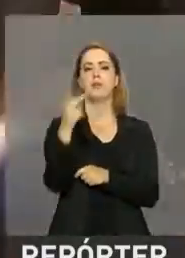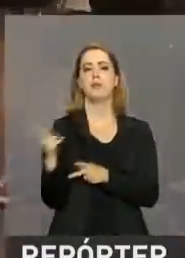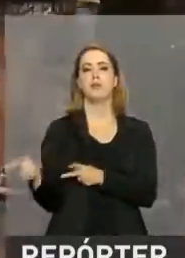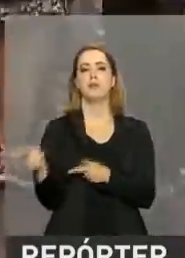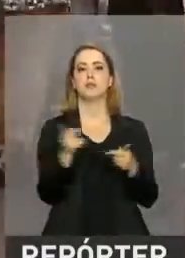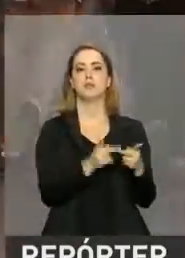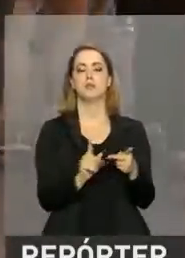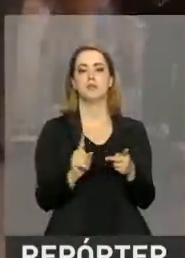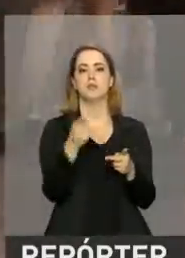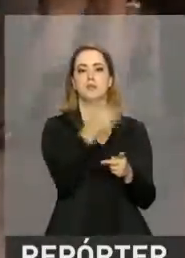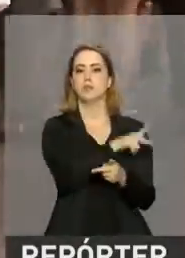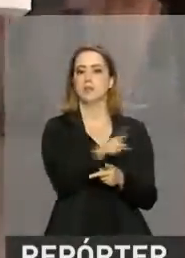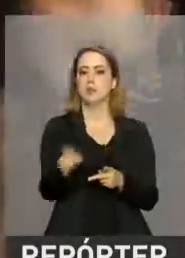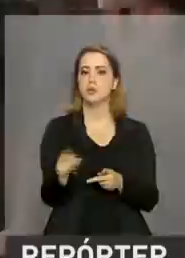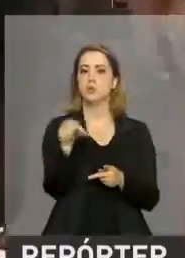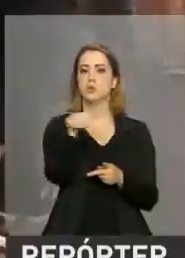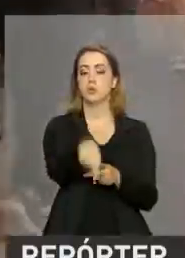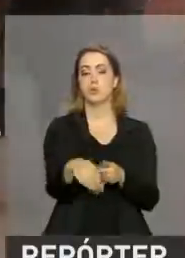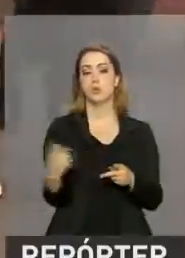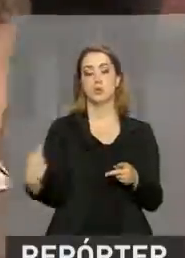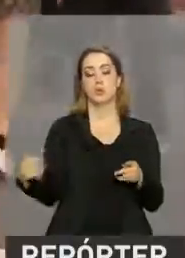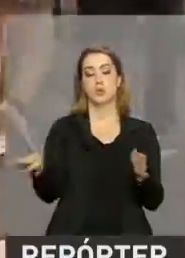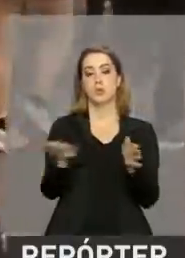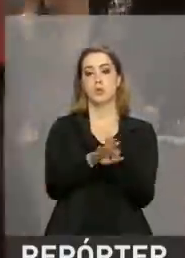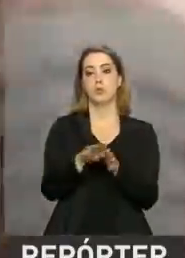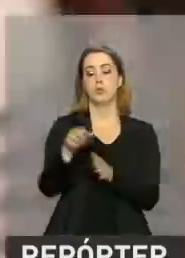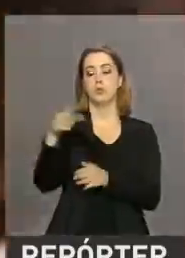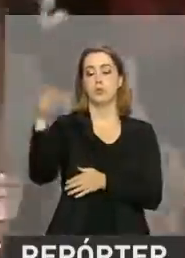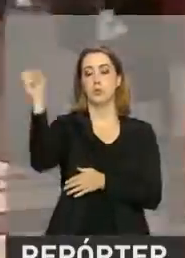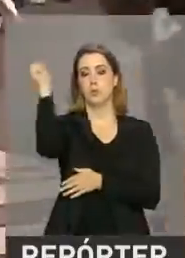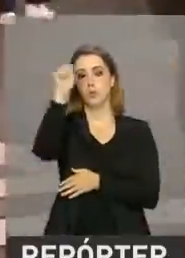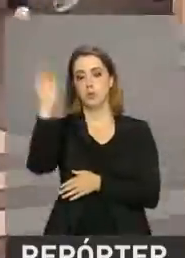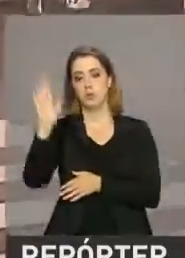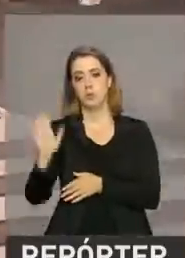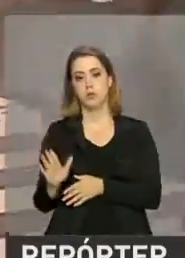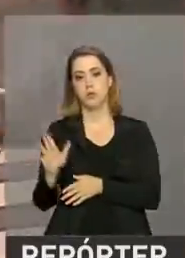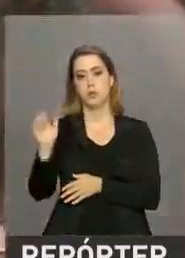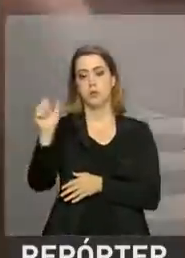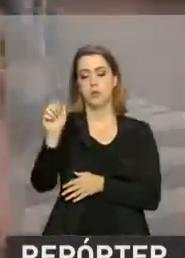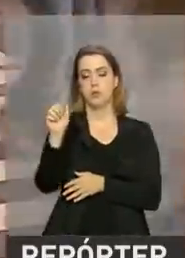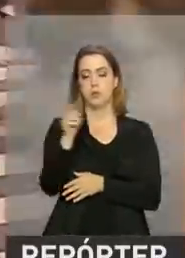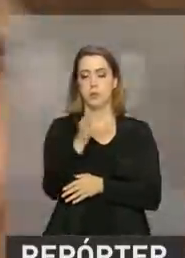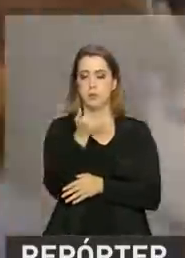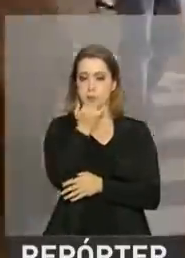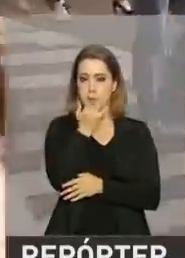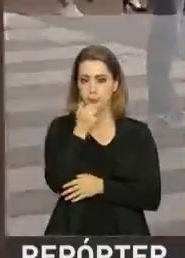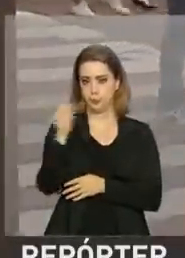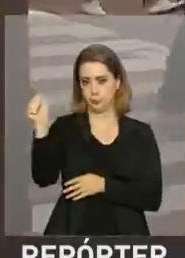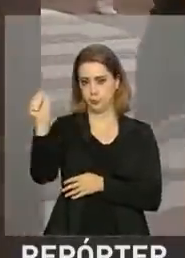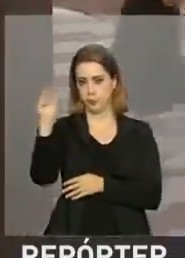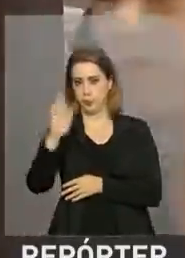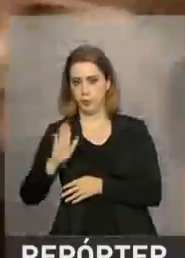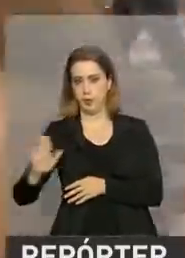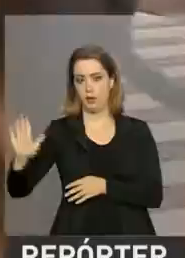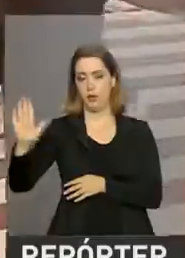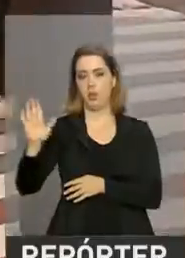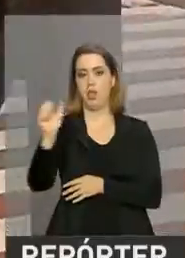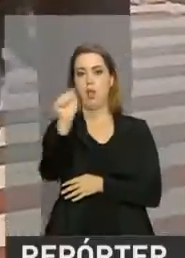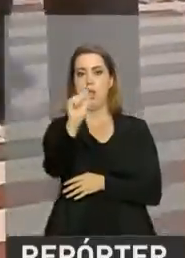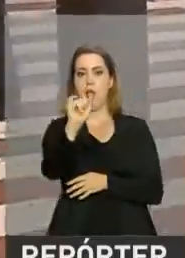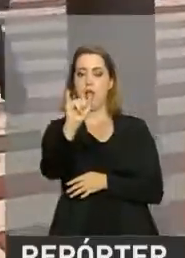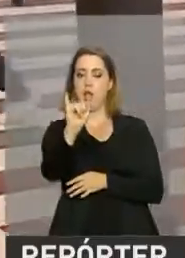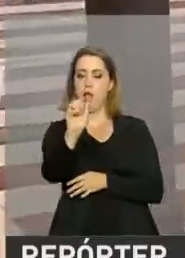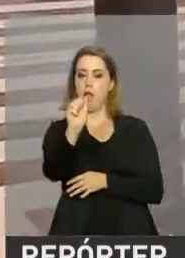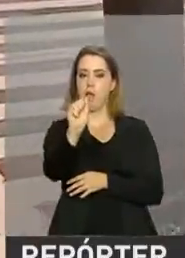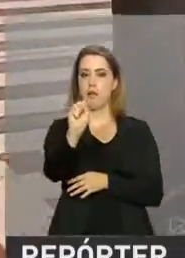de estado brasileiro ao país asiático em 11 anos são vários compromissos durante essa visita uma